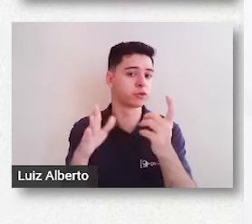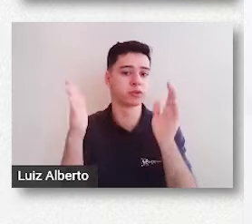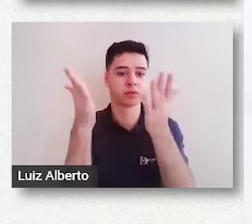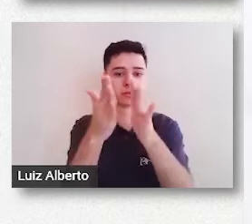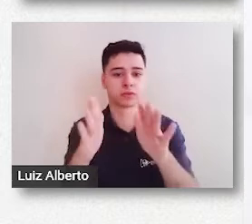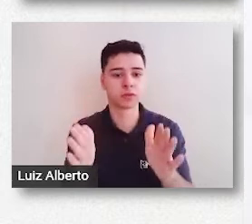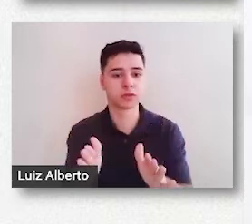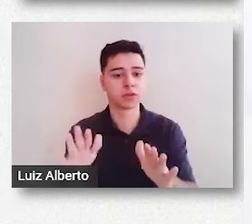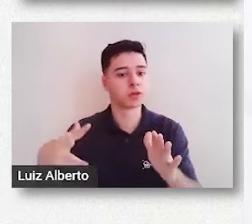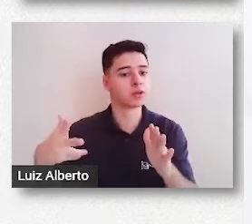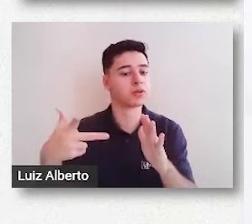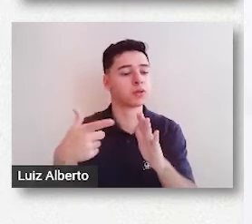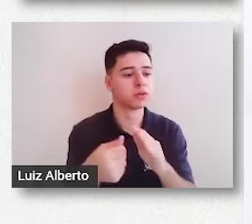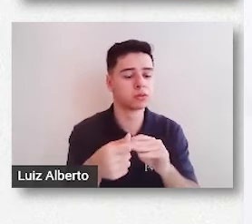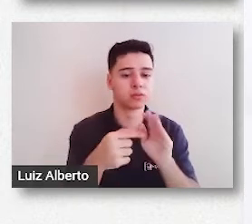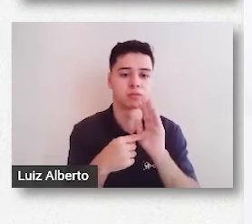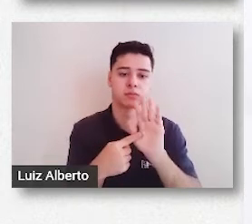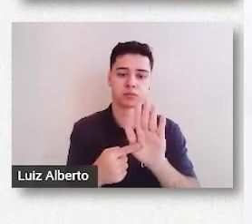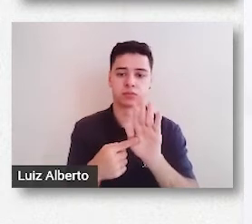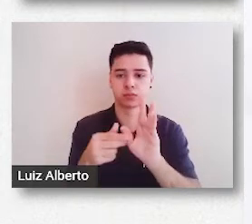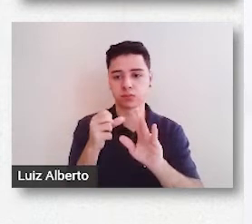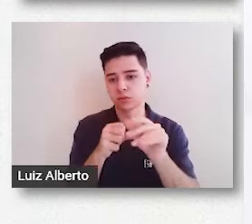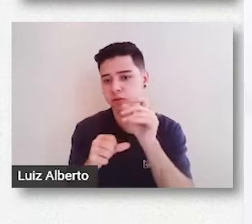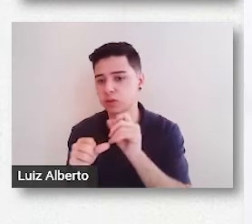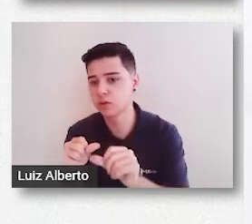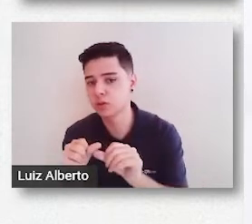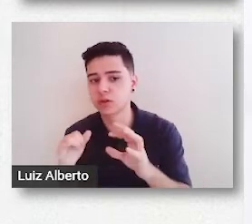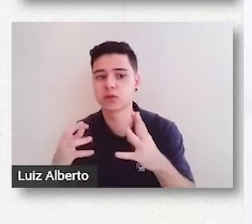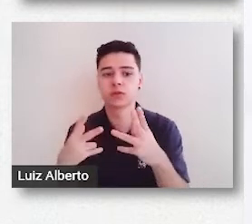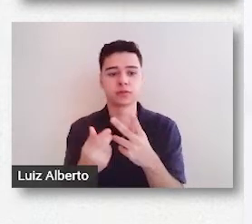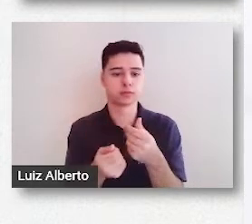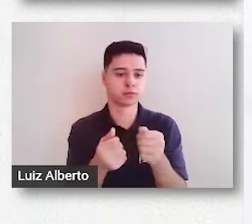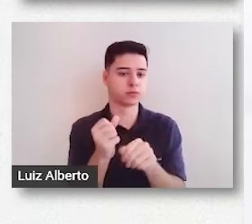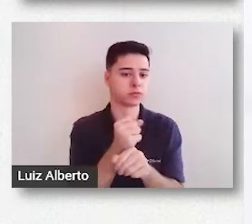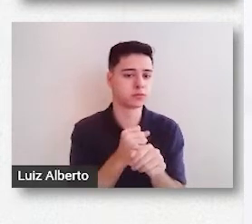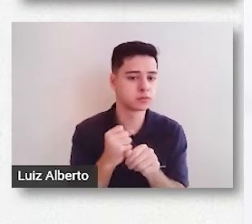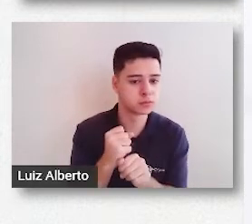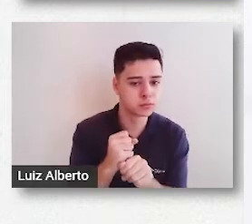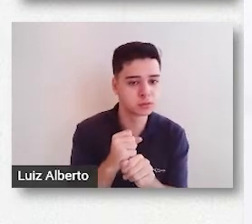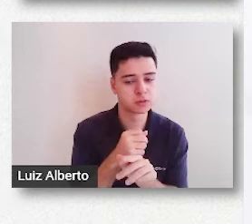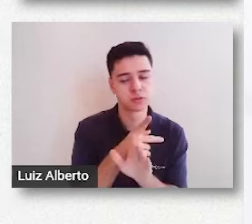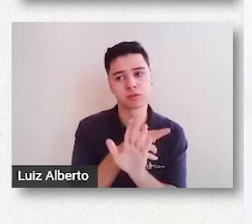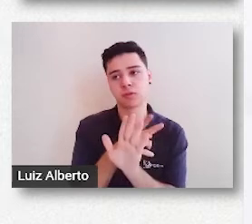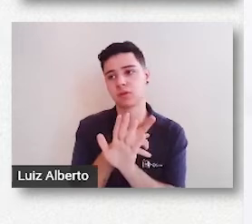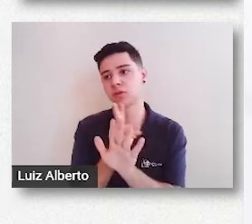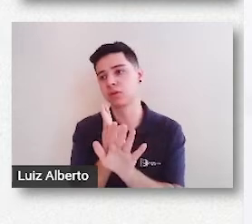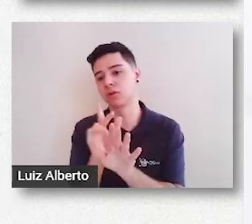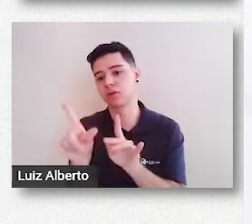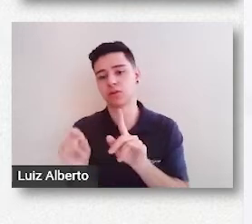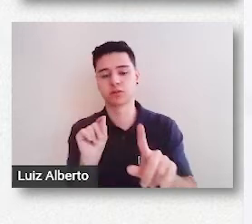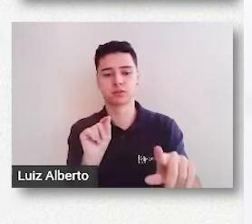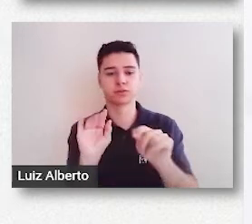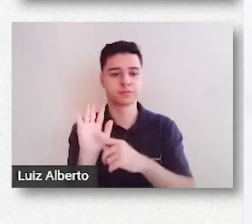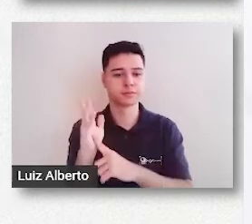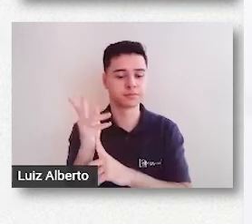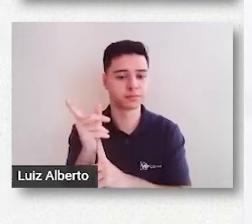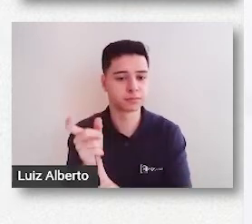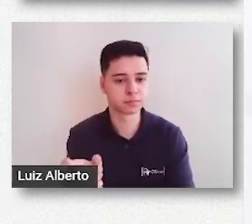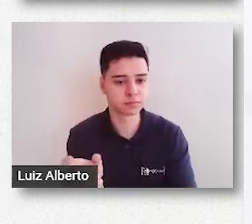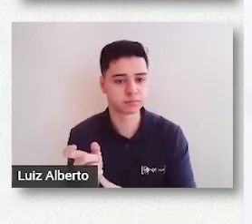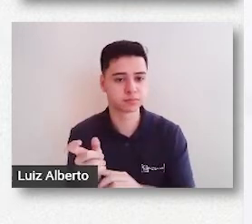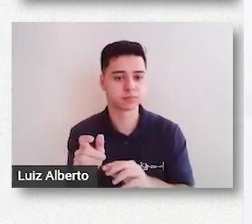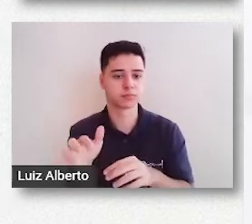vão variando de acordo com as fontes, de acordo com o tempo, de acordo com as escolhas intencionais do artista, né?